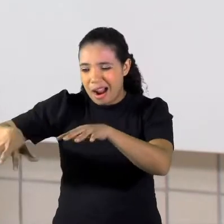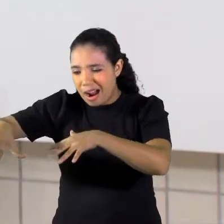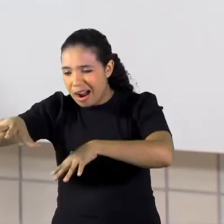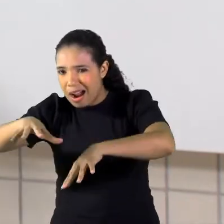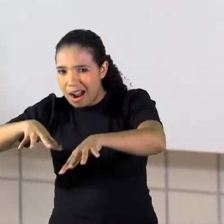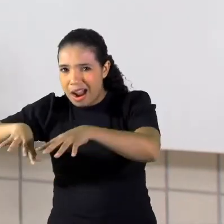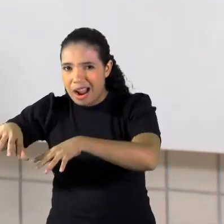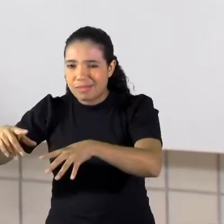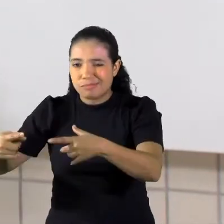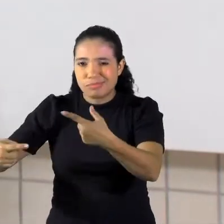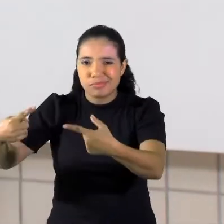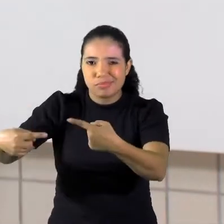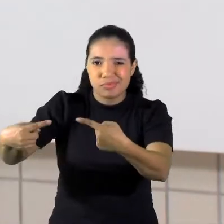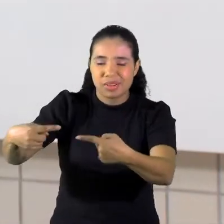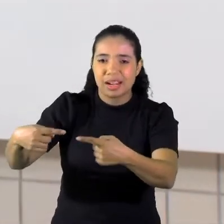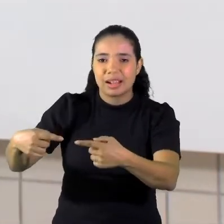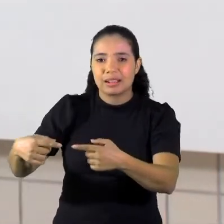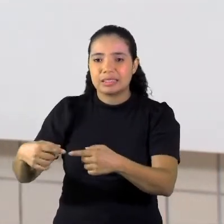existem questionamentos